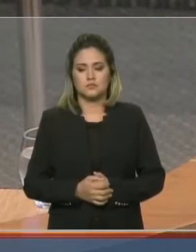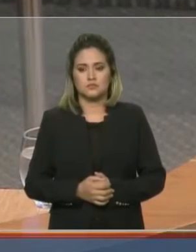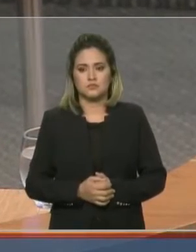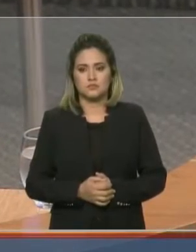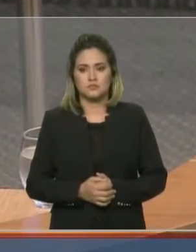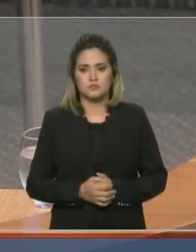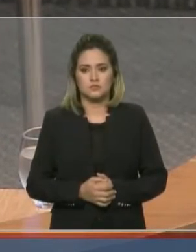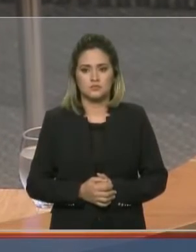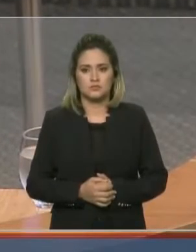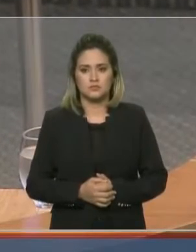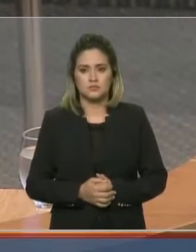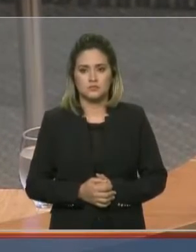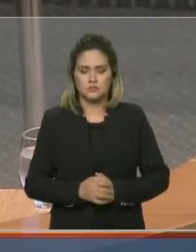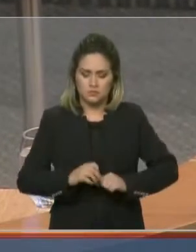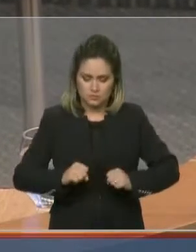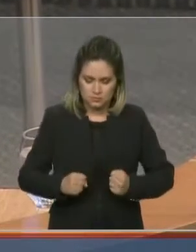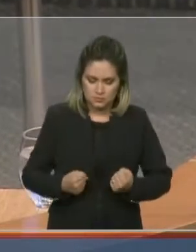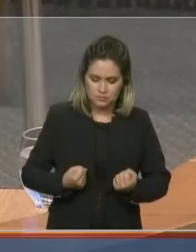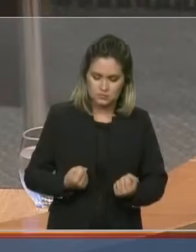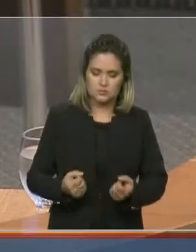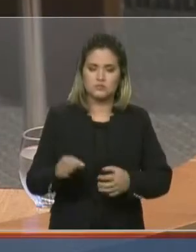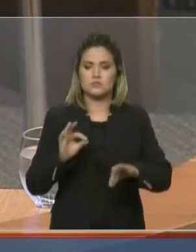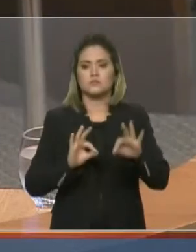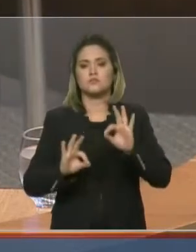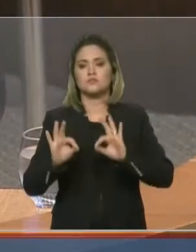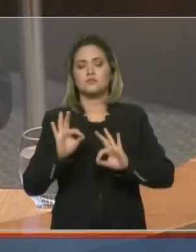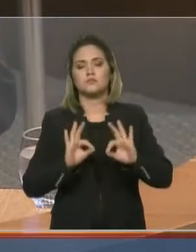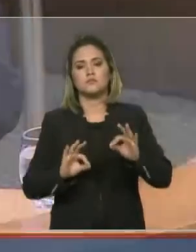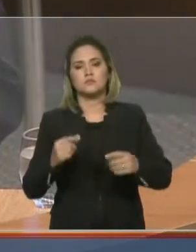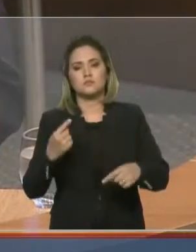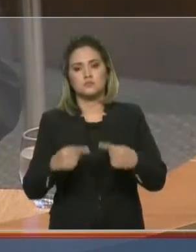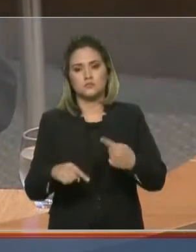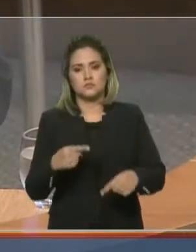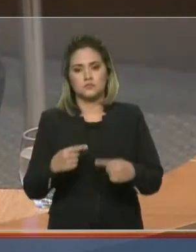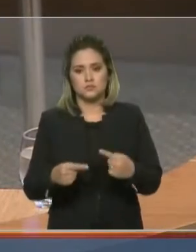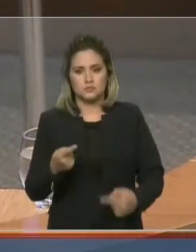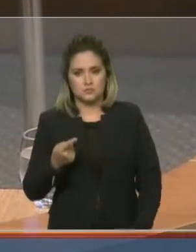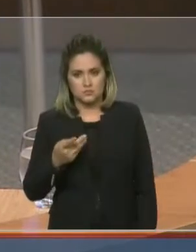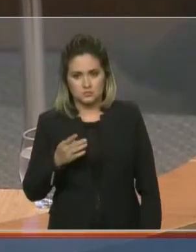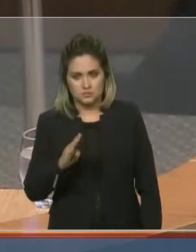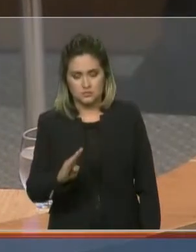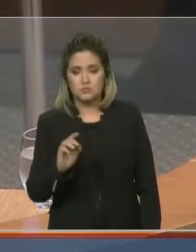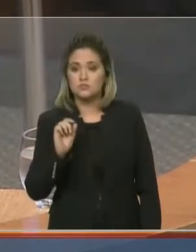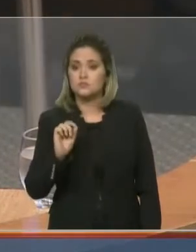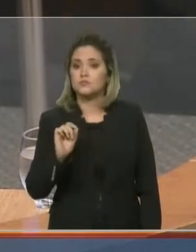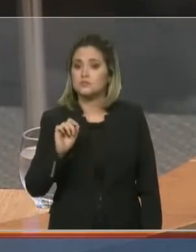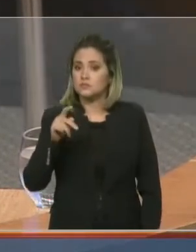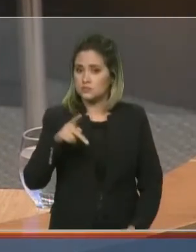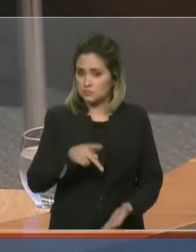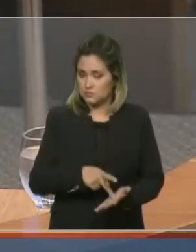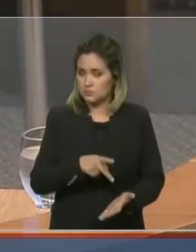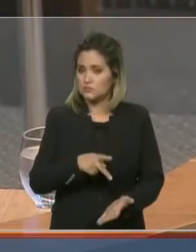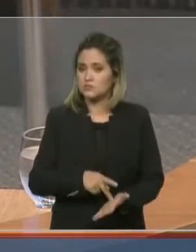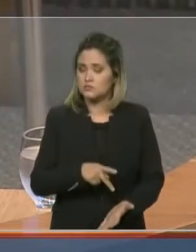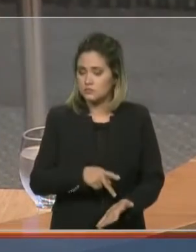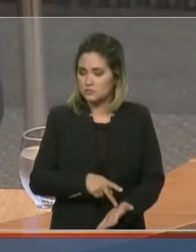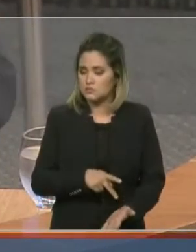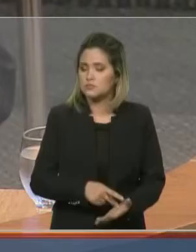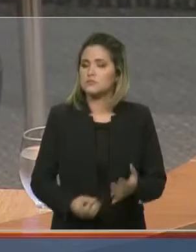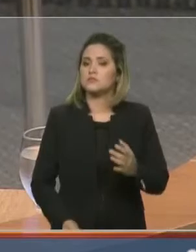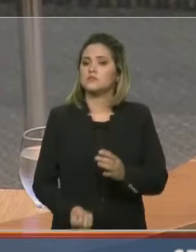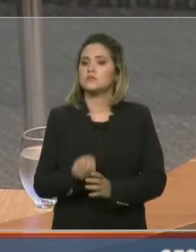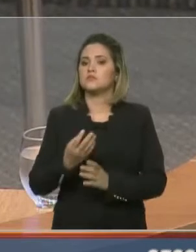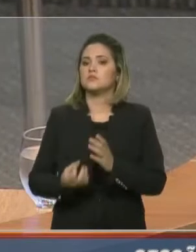nos empenharmos na construção de políticas públicas que, de fato, sejam implementadas em